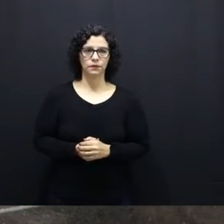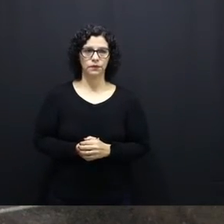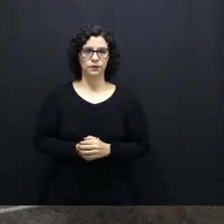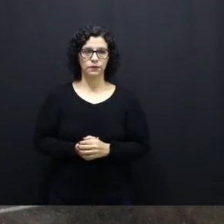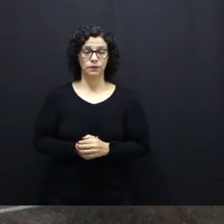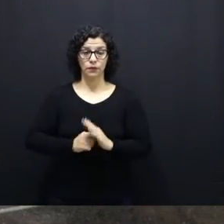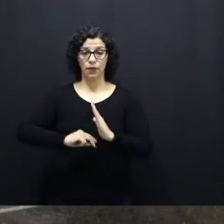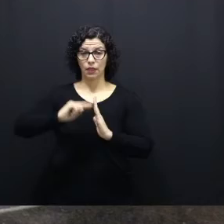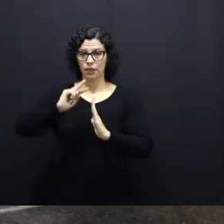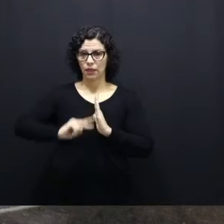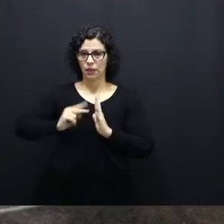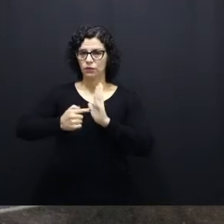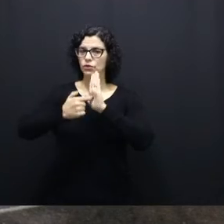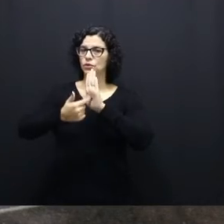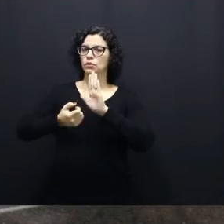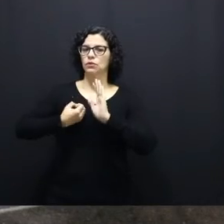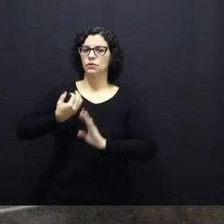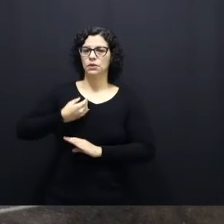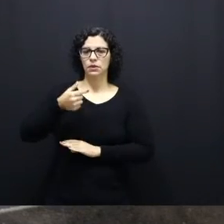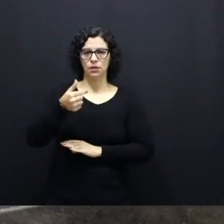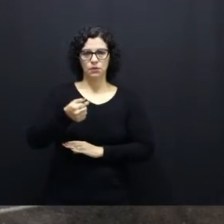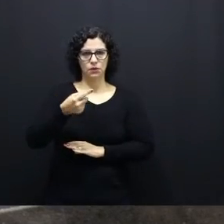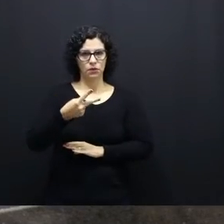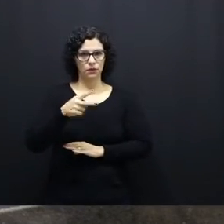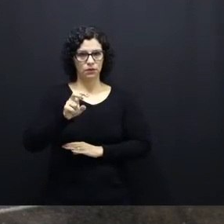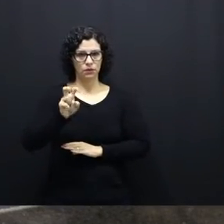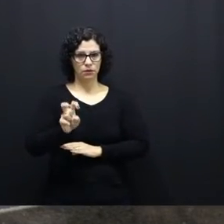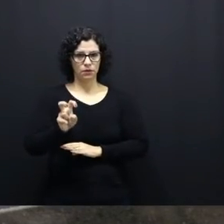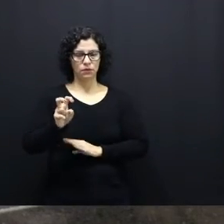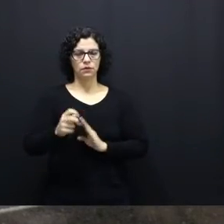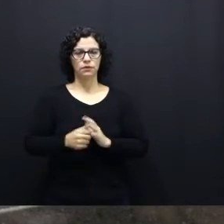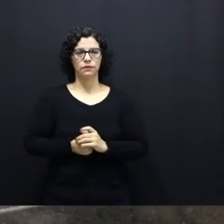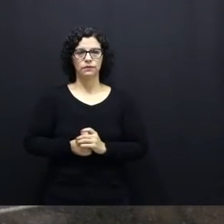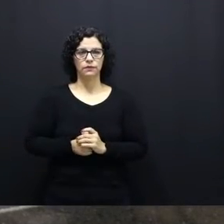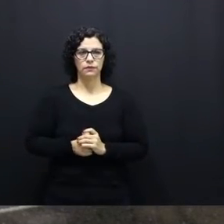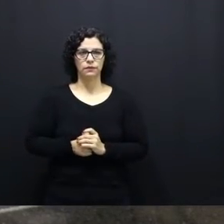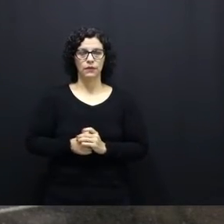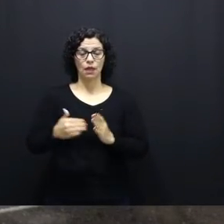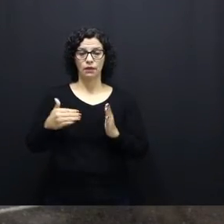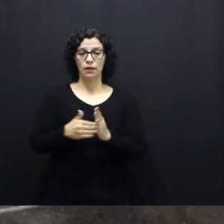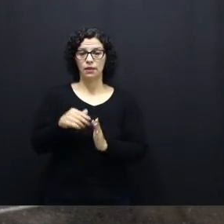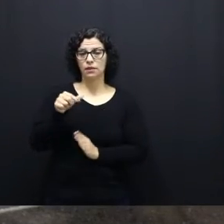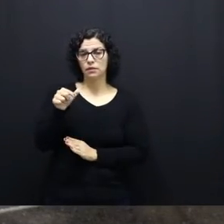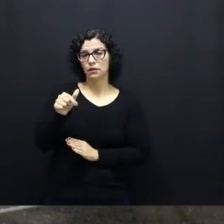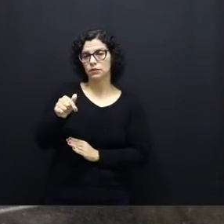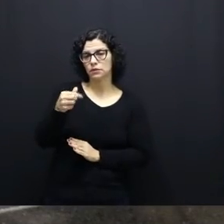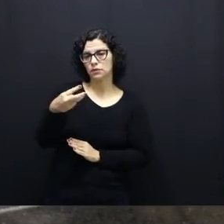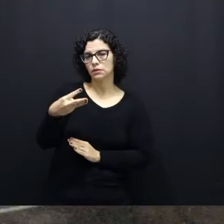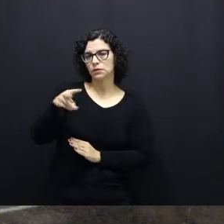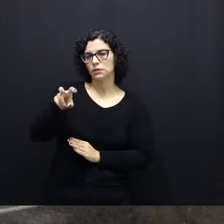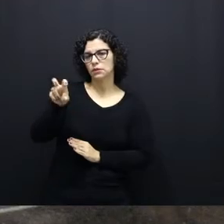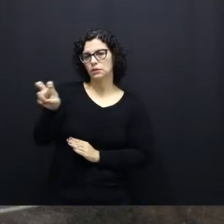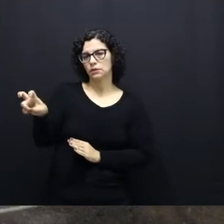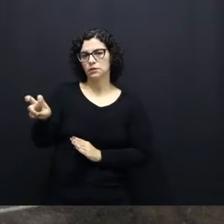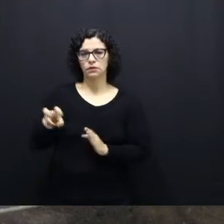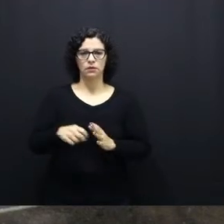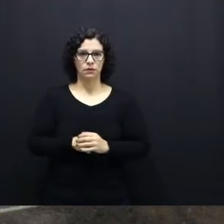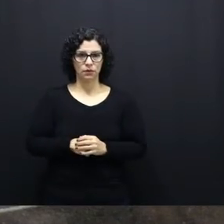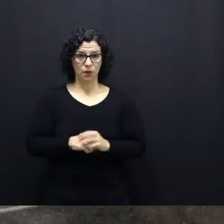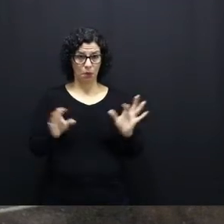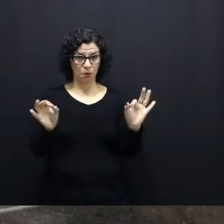o boro liderar indicações do número 7.285 ao número 7355